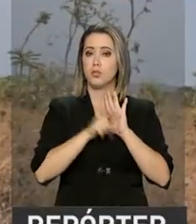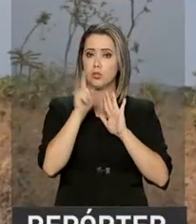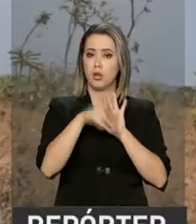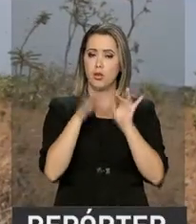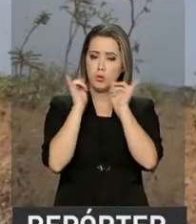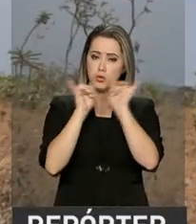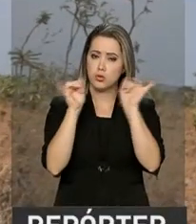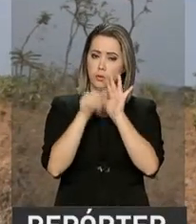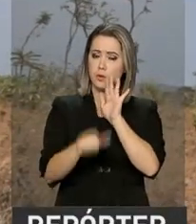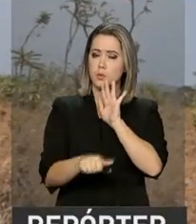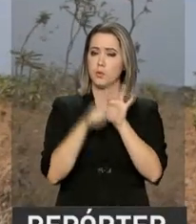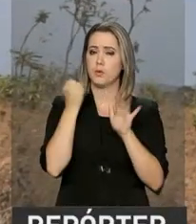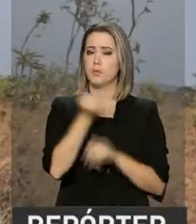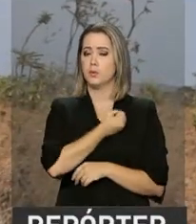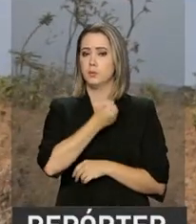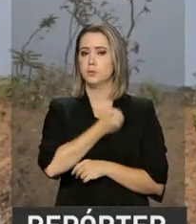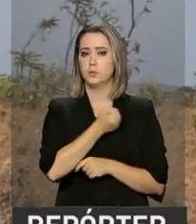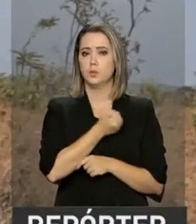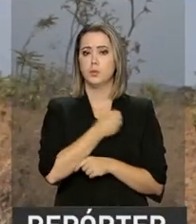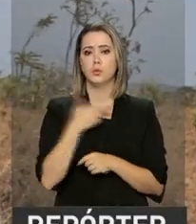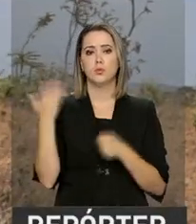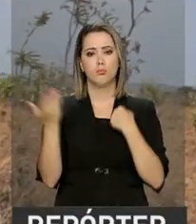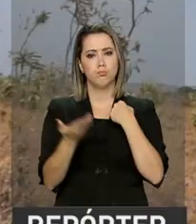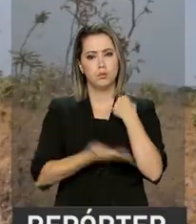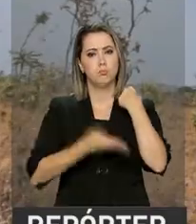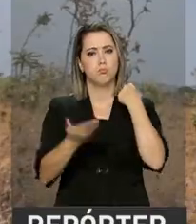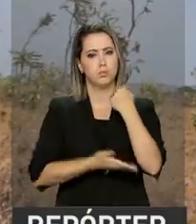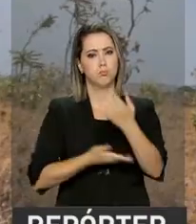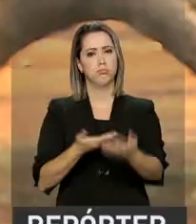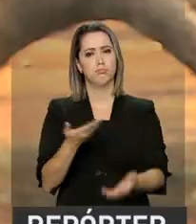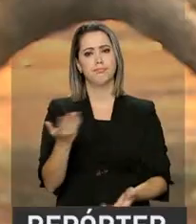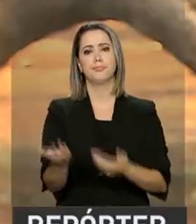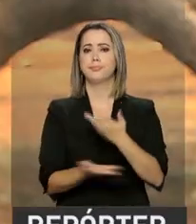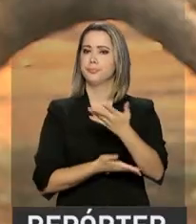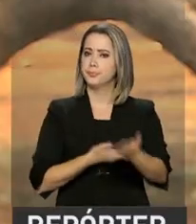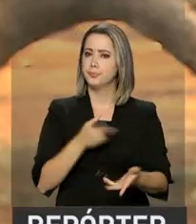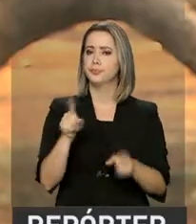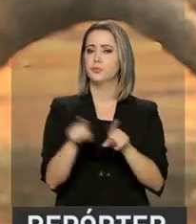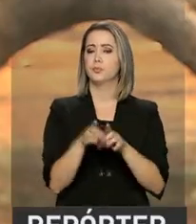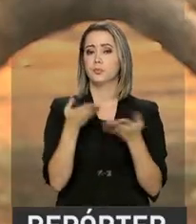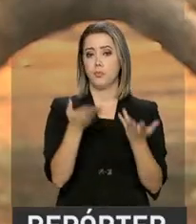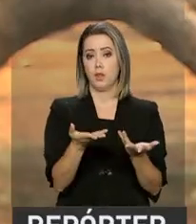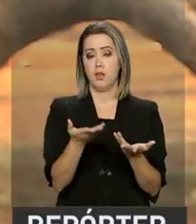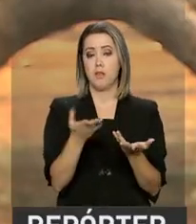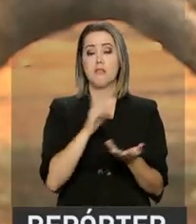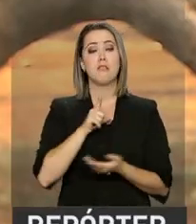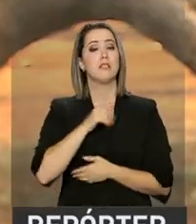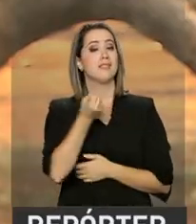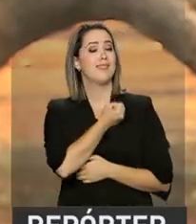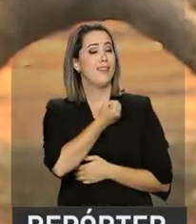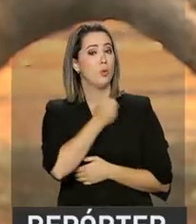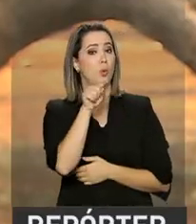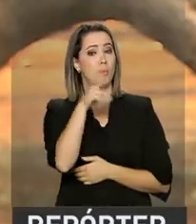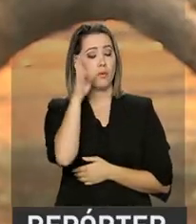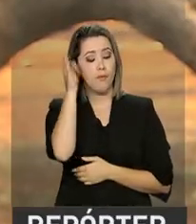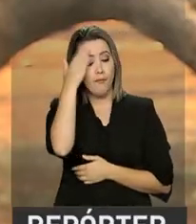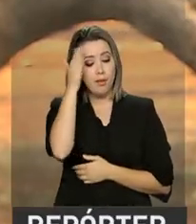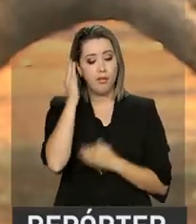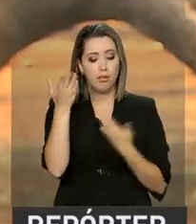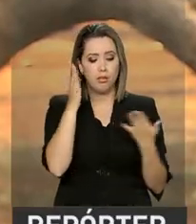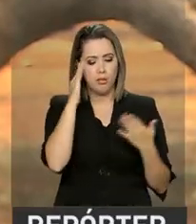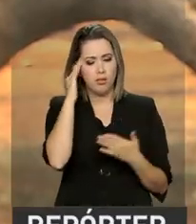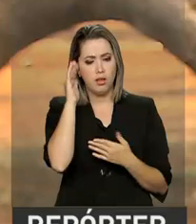divulgar os primeiros dados sobre a área desmatada em julho deste ano quando você tem esses dados você você consegue cruzar os